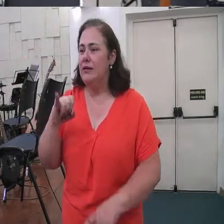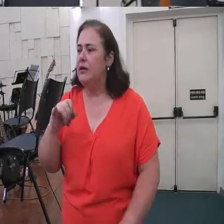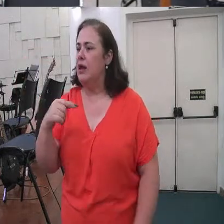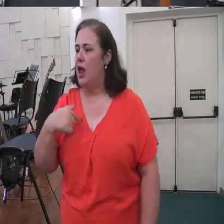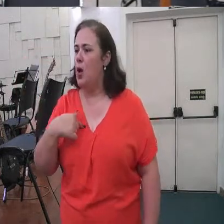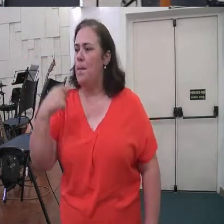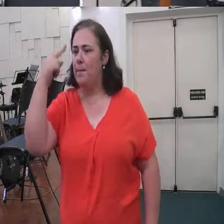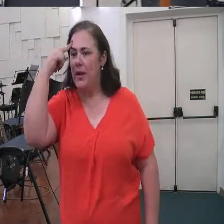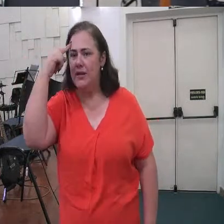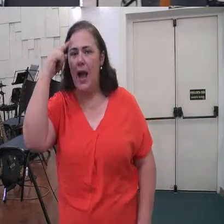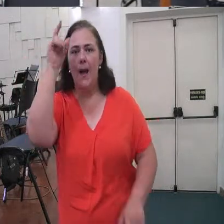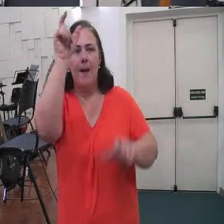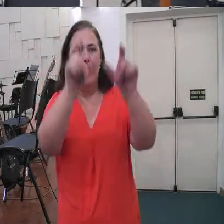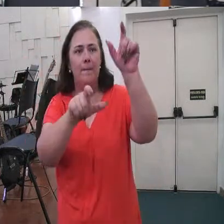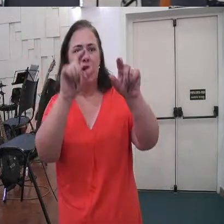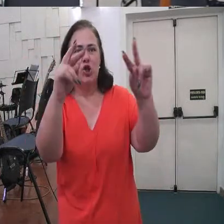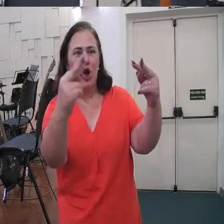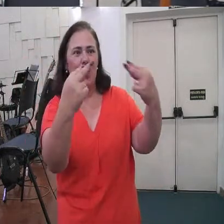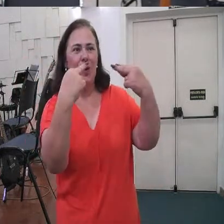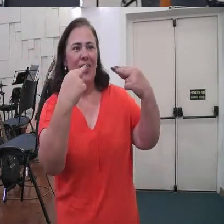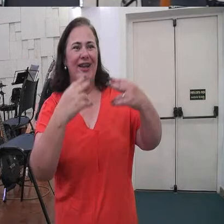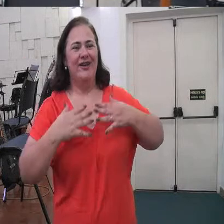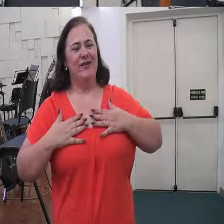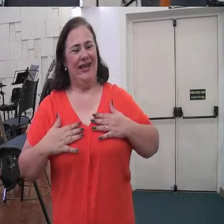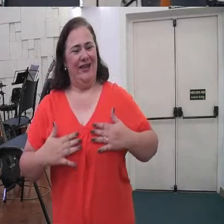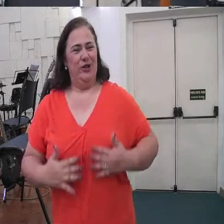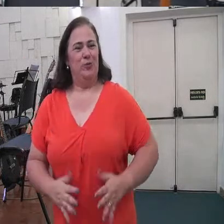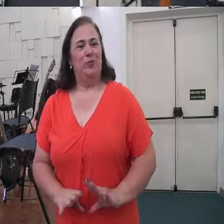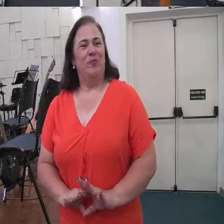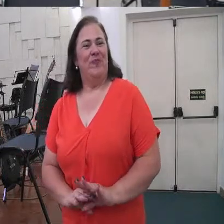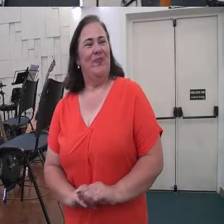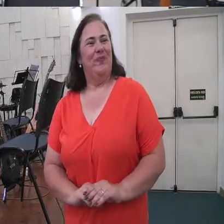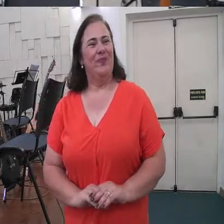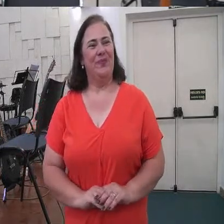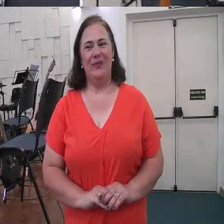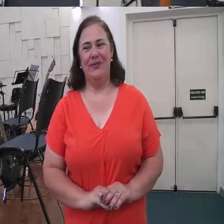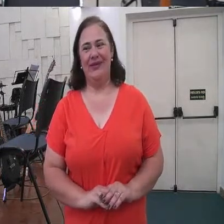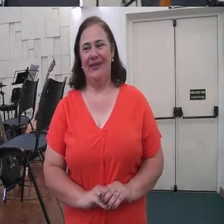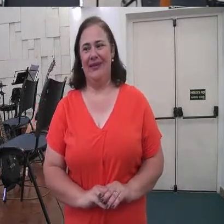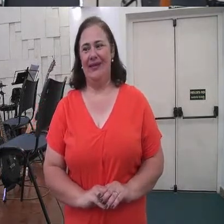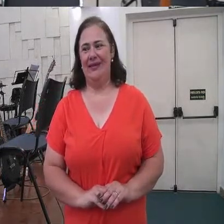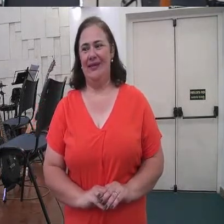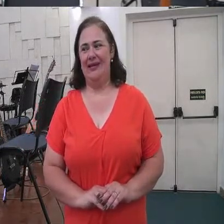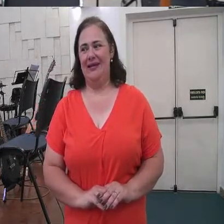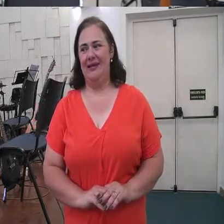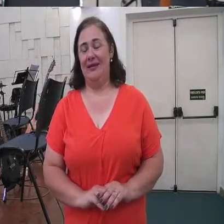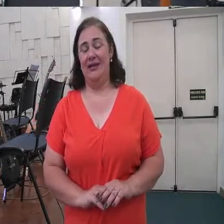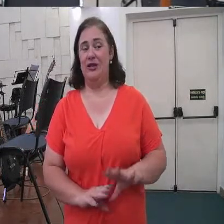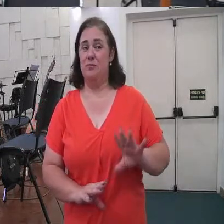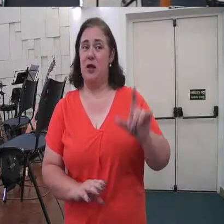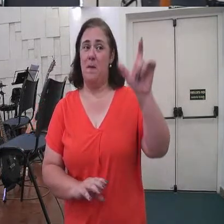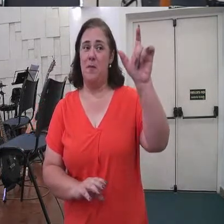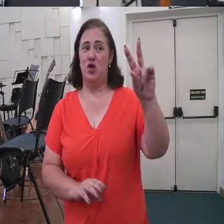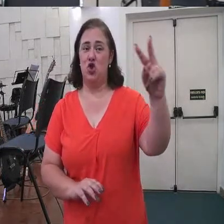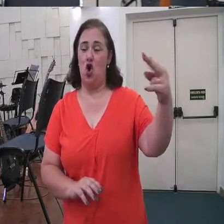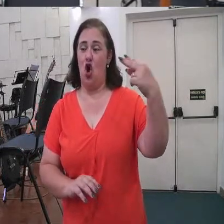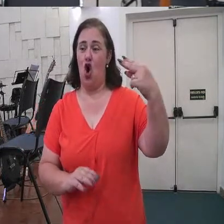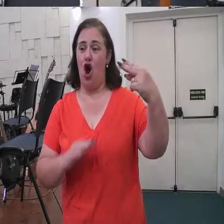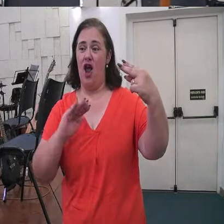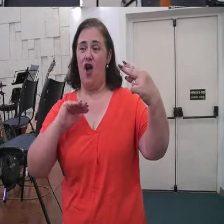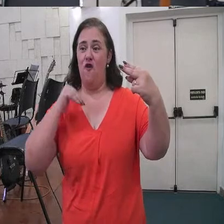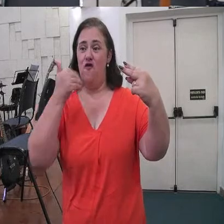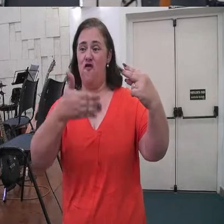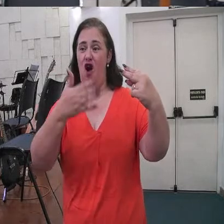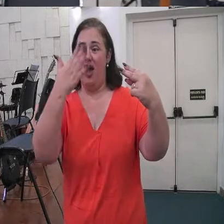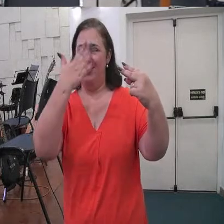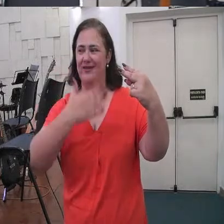uma nova vida em Cristo deve oferecer. Por isso eu termino, mais uma vez, citando Hebreus